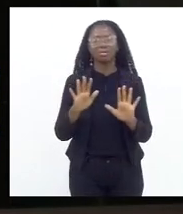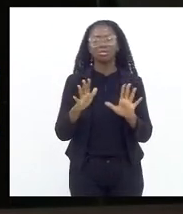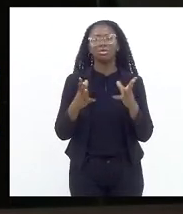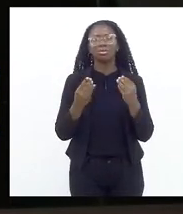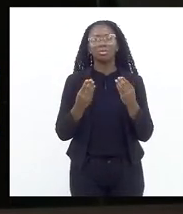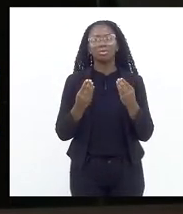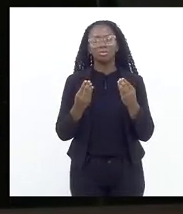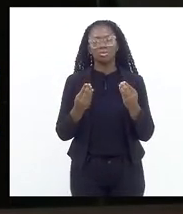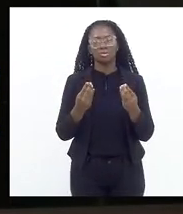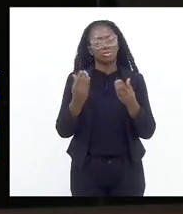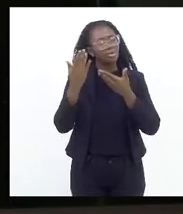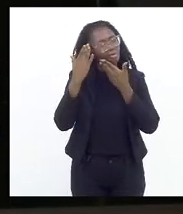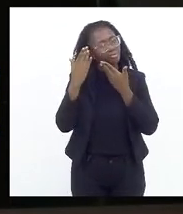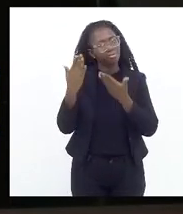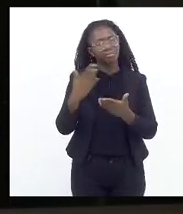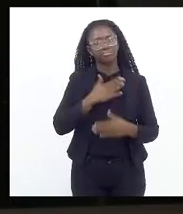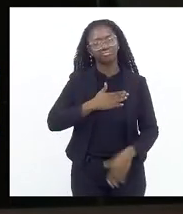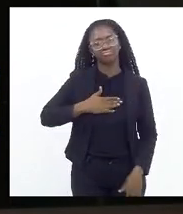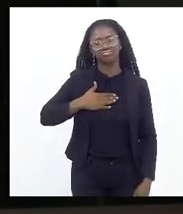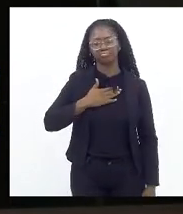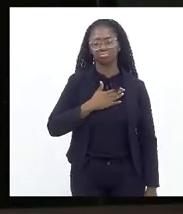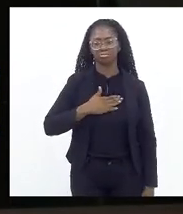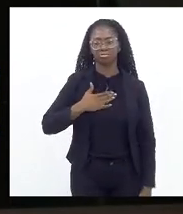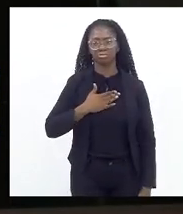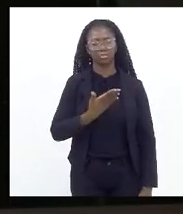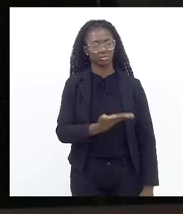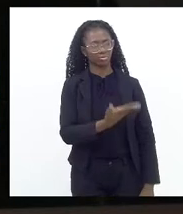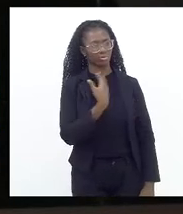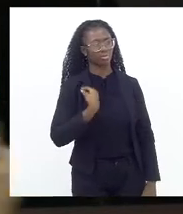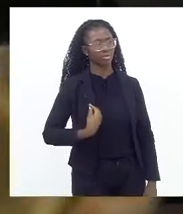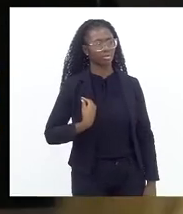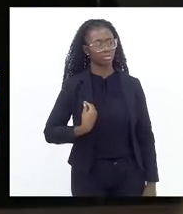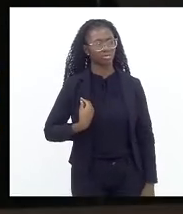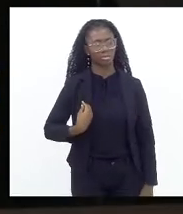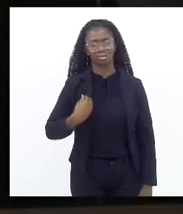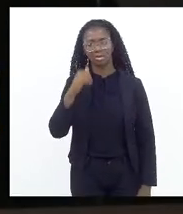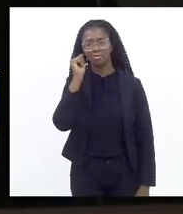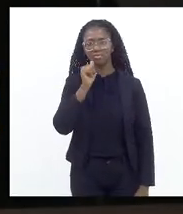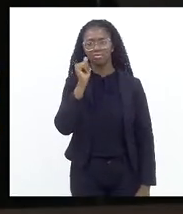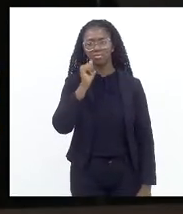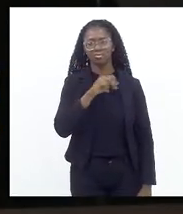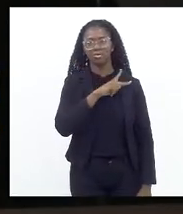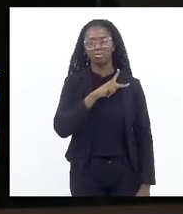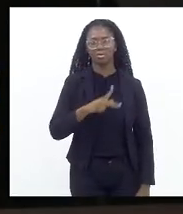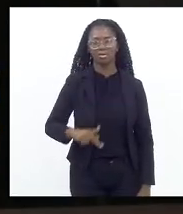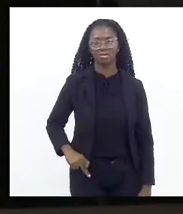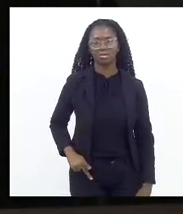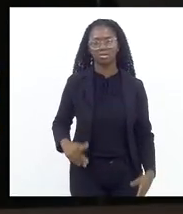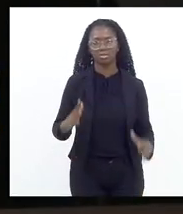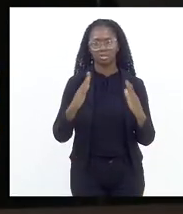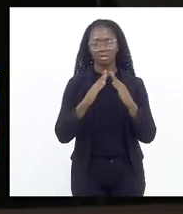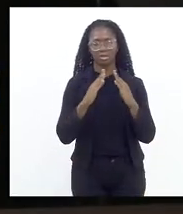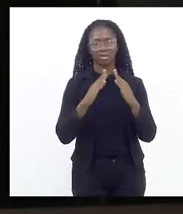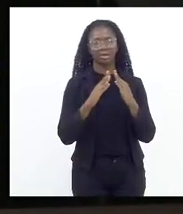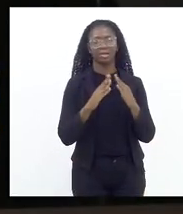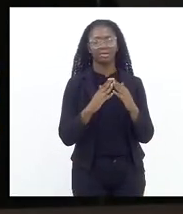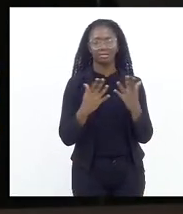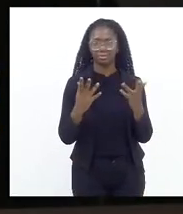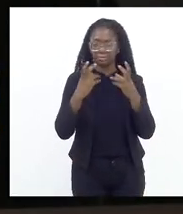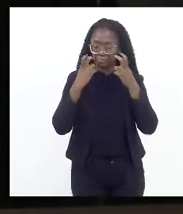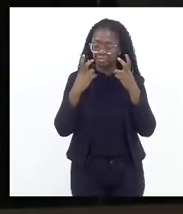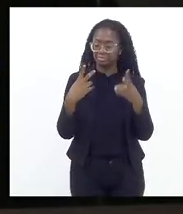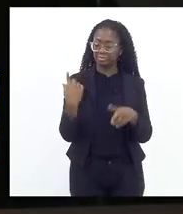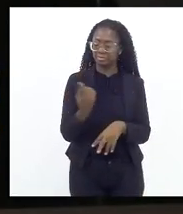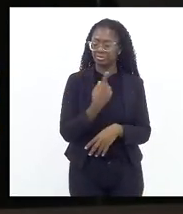é muito gratificante a gente ver a participação feminina na presidência dessa casa, haja visto a gente ainda